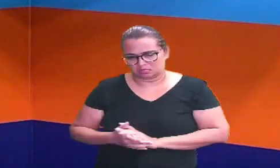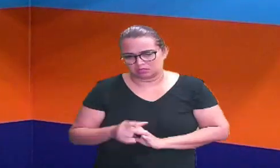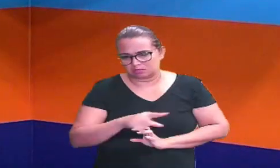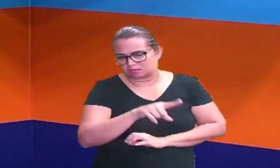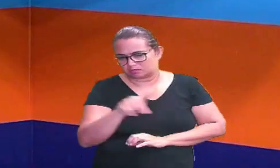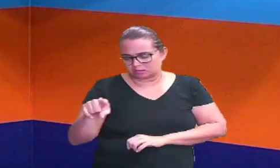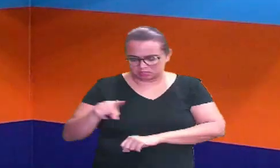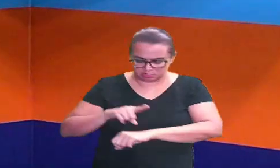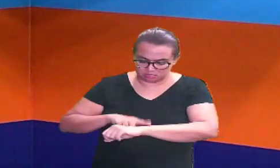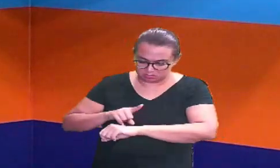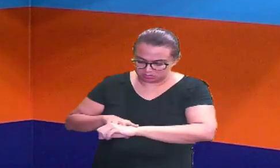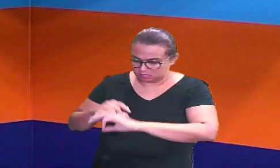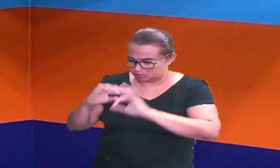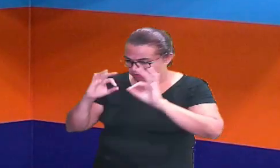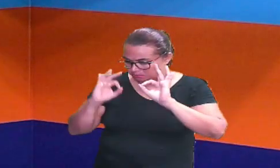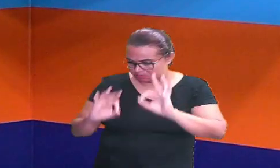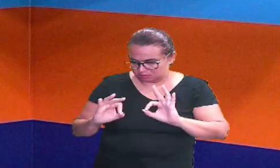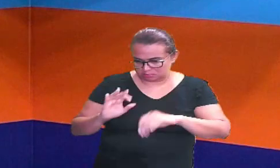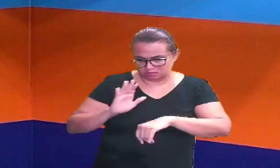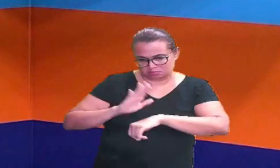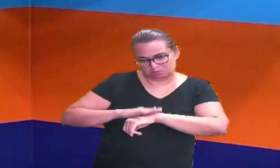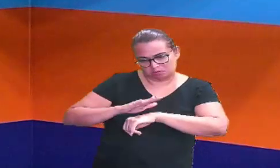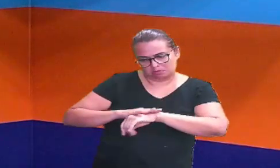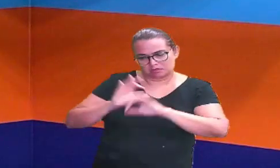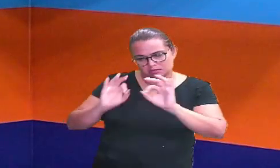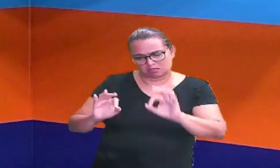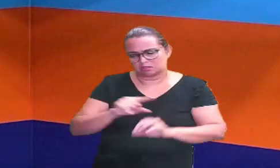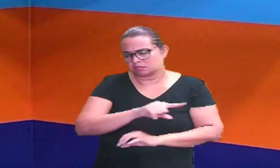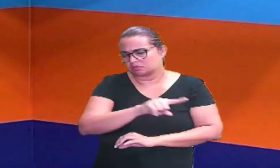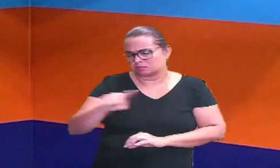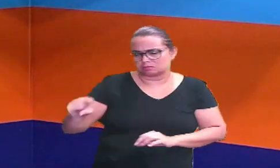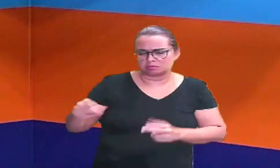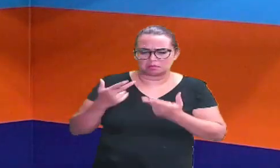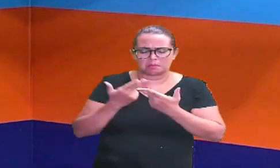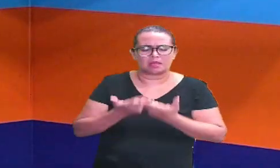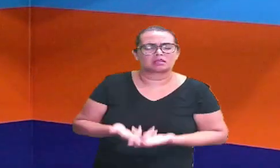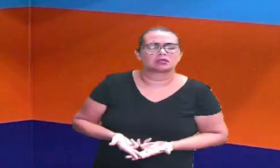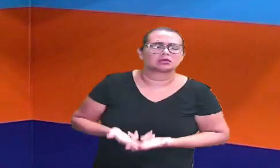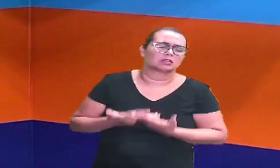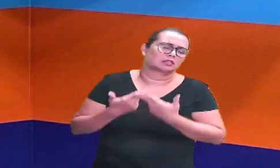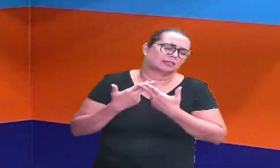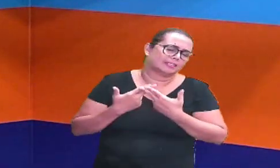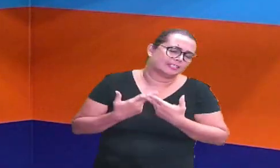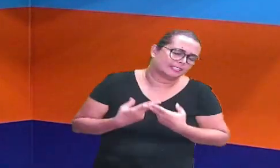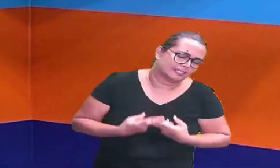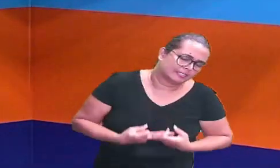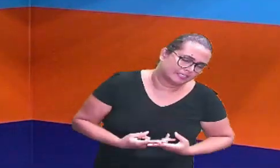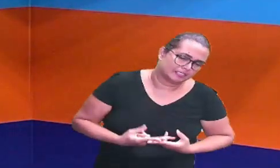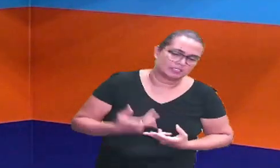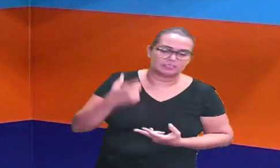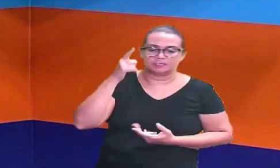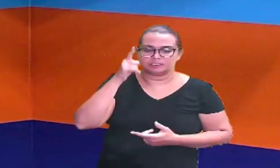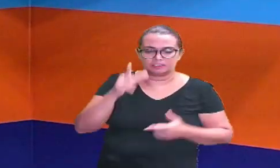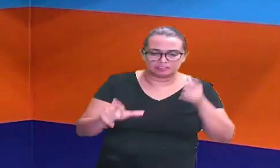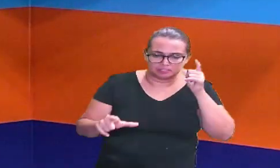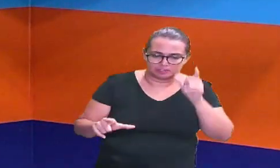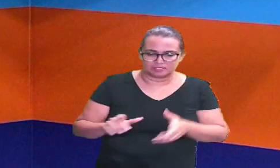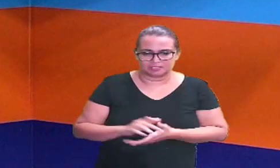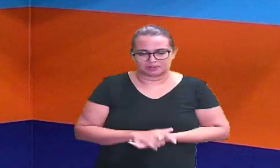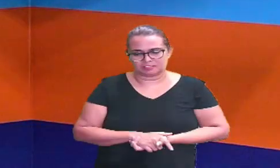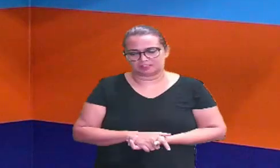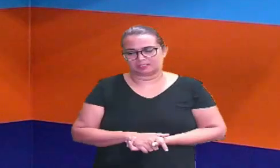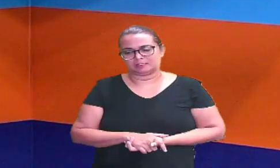tempo, tudo tem seu momento. Então, paciência. Paciência e conseguiremos o que